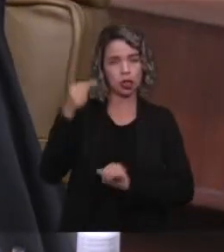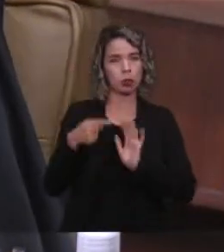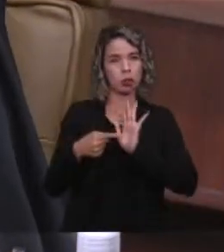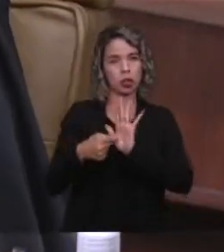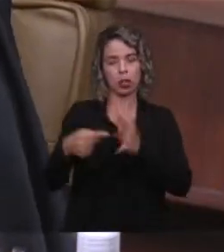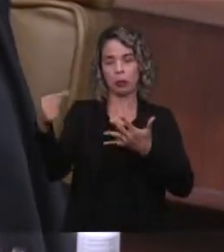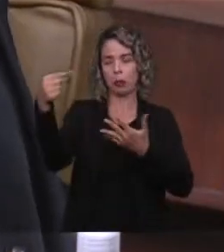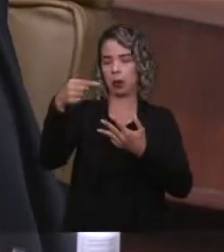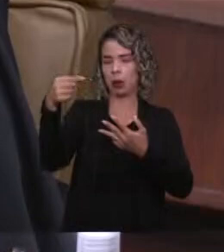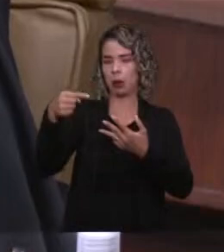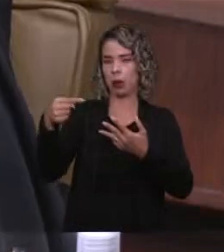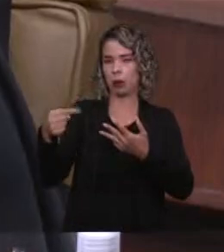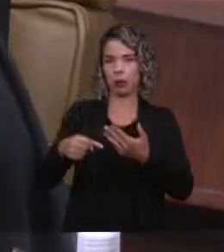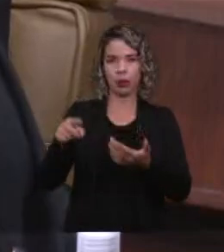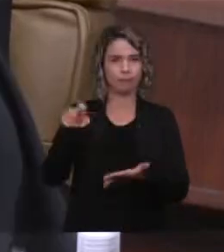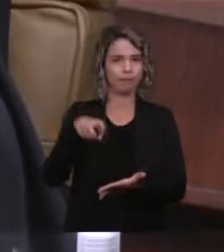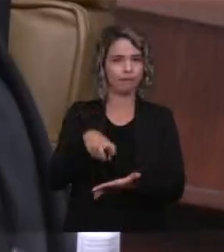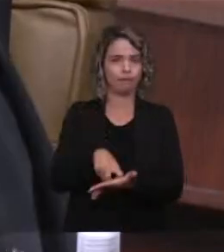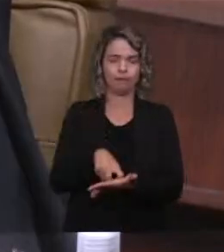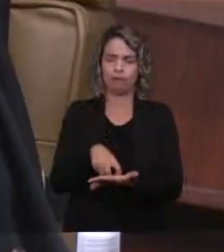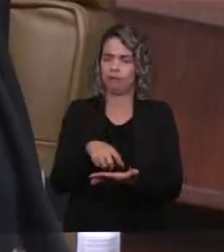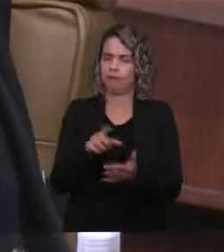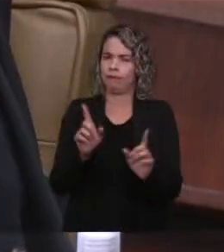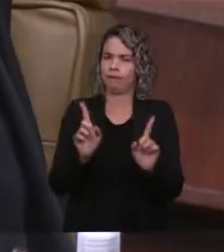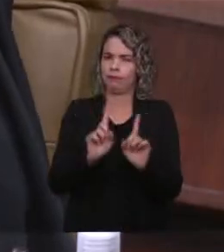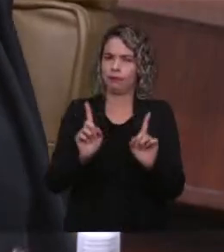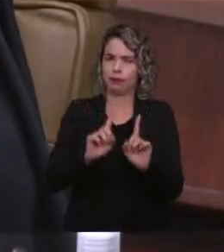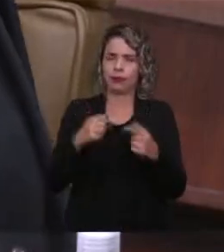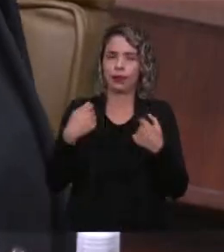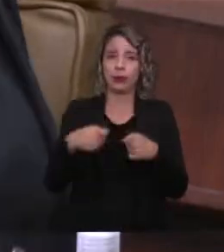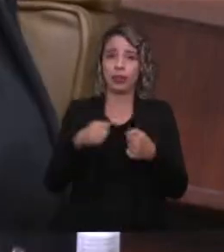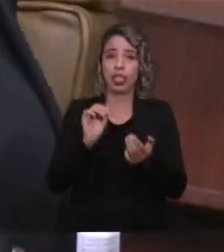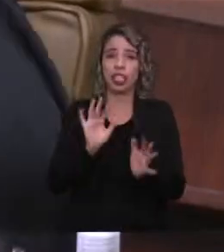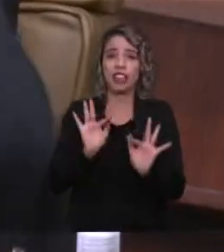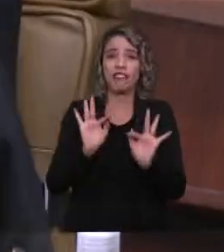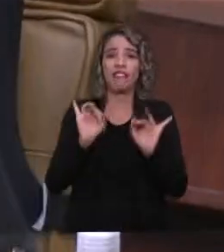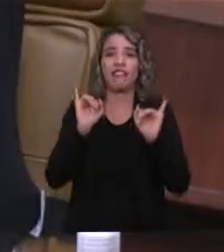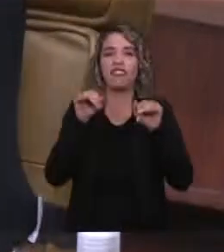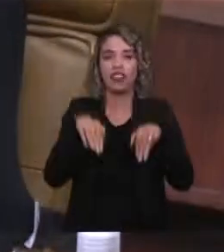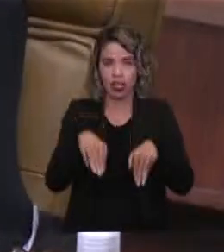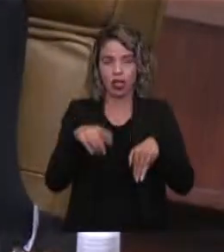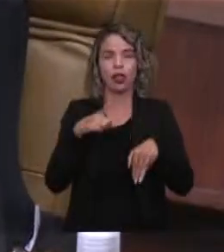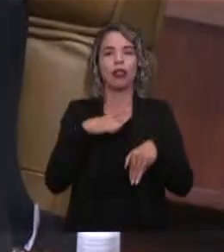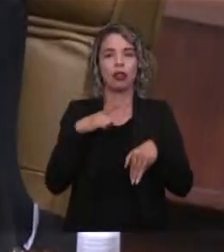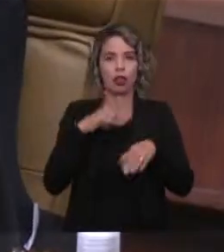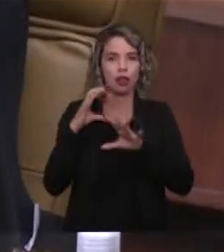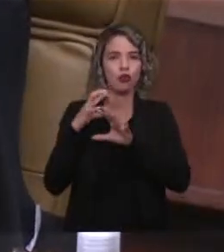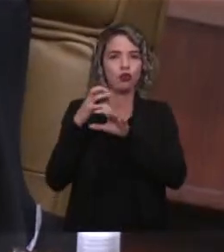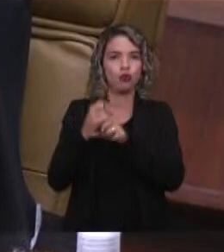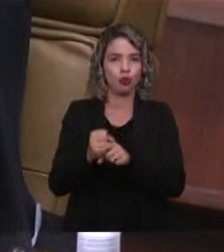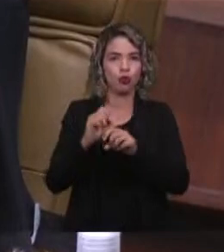apontar, mensurar apenas, porque acho que isso depende até de uma formação final. Mas, em síntese,